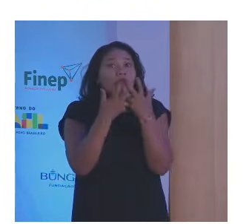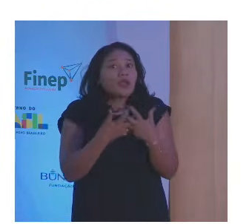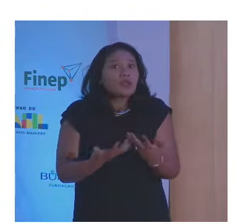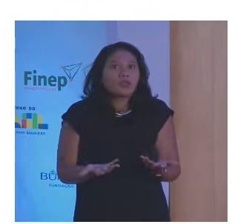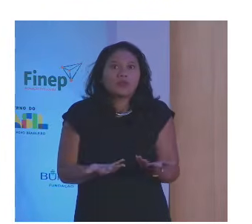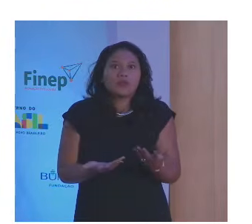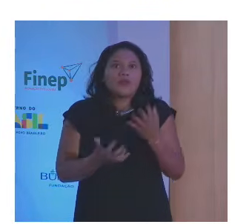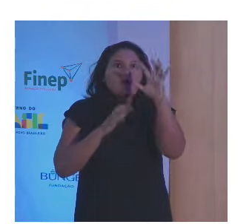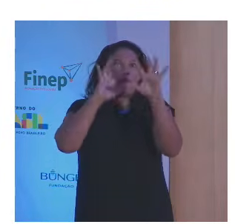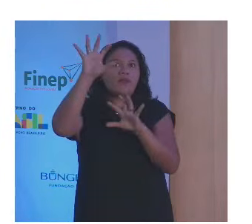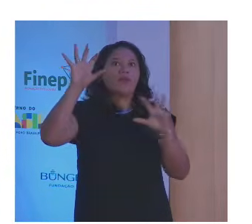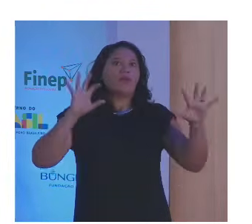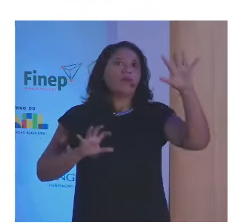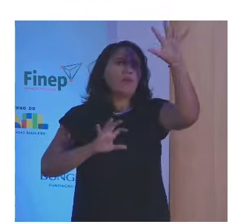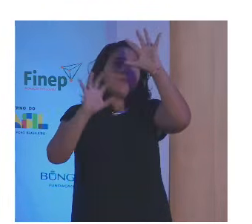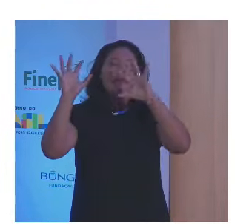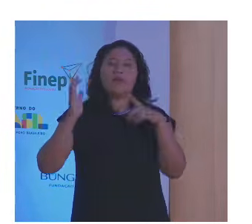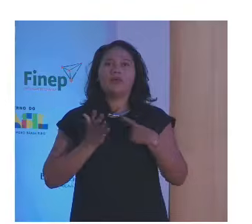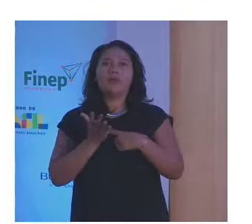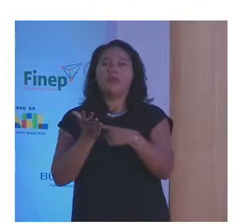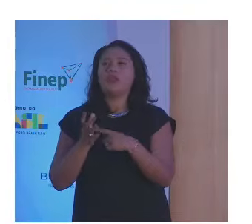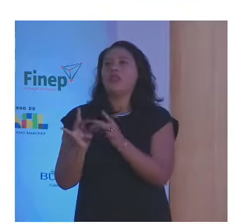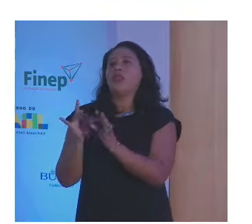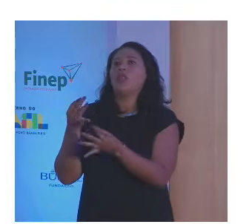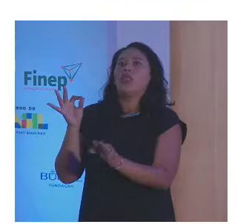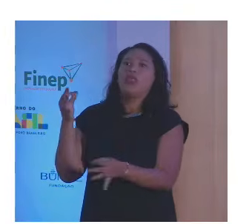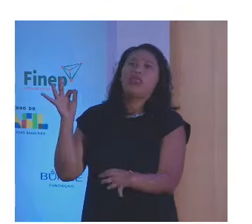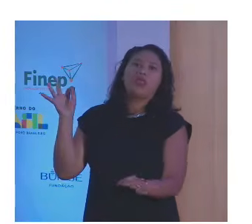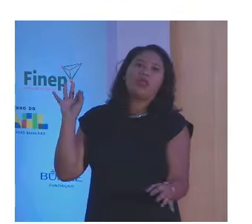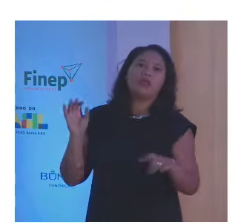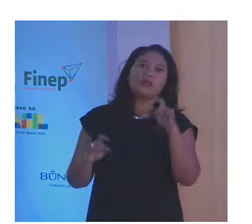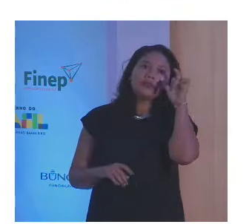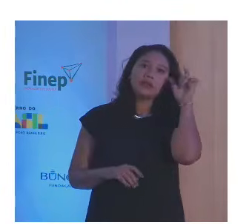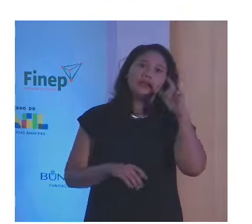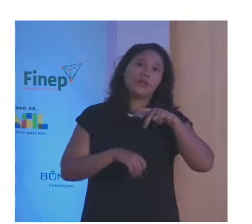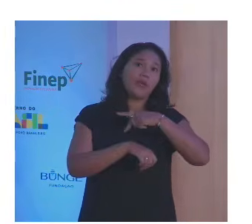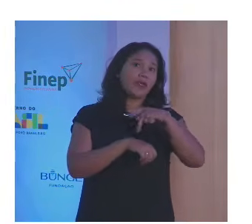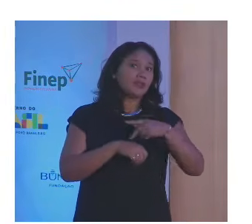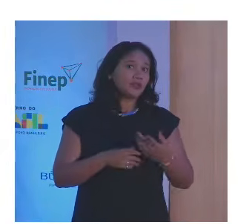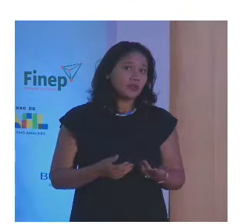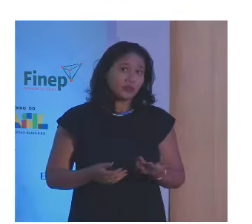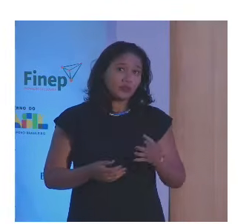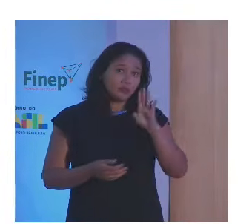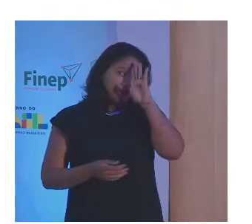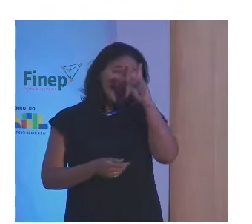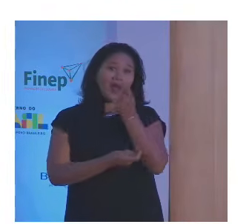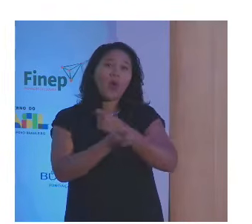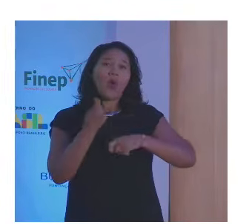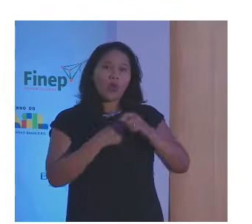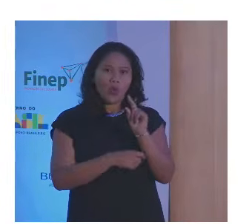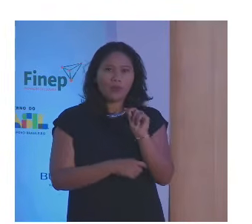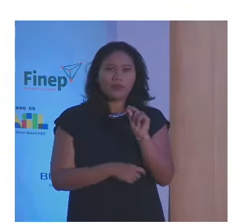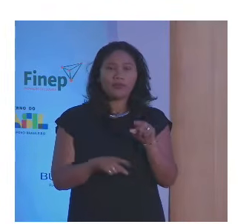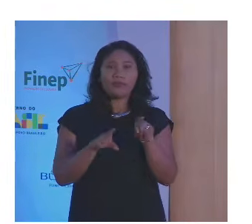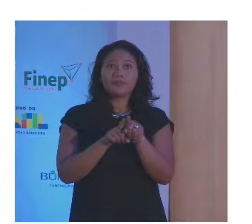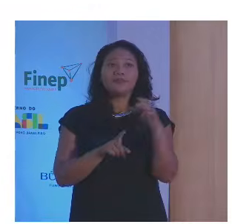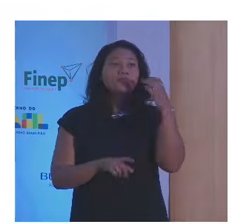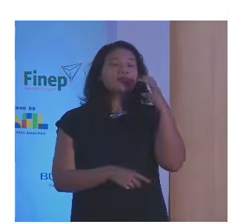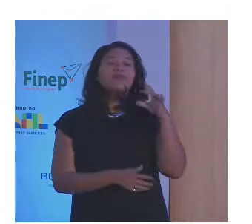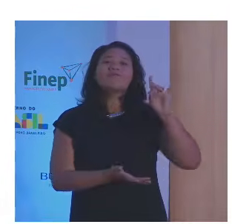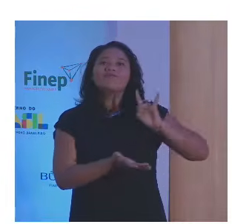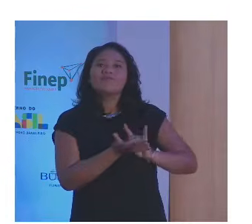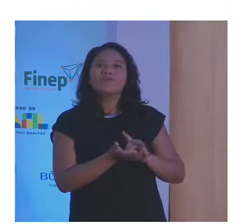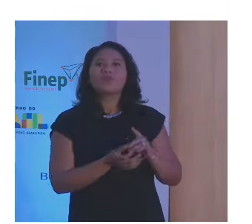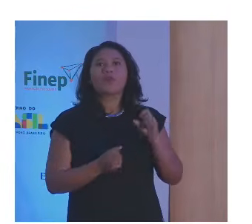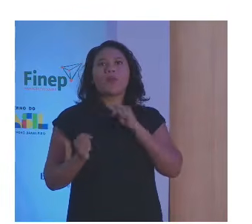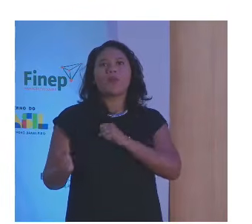e fragmentados, né? As negociações são longas e repletas de interesse dos países, especialmente econômico, e a ciência se torna, de